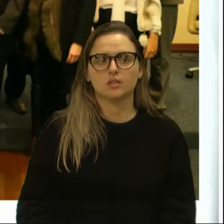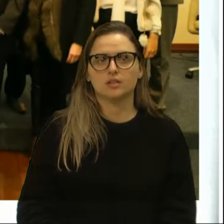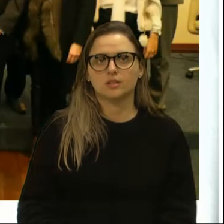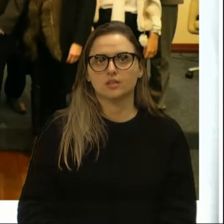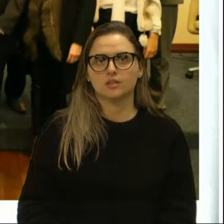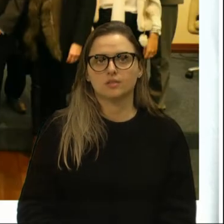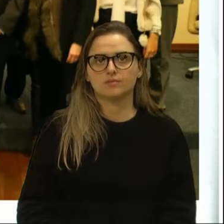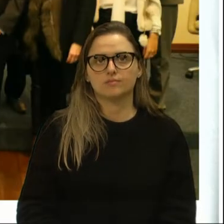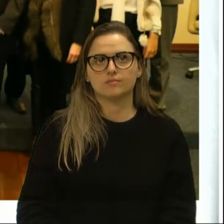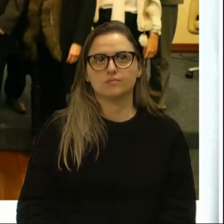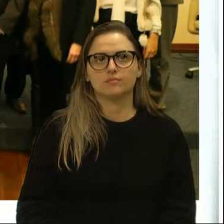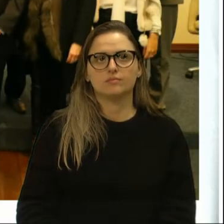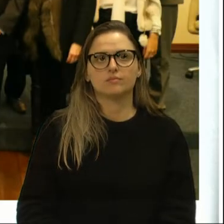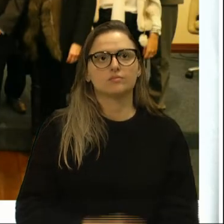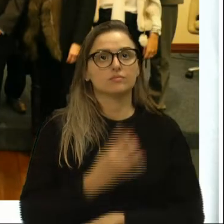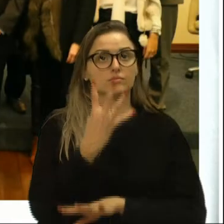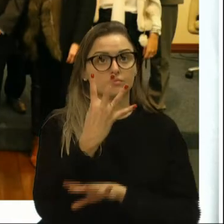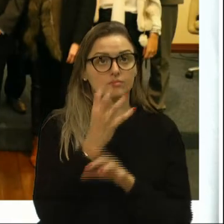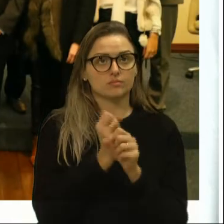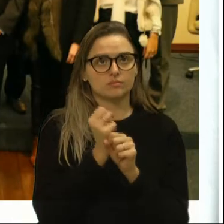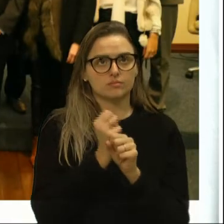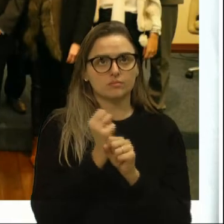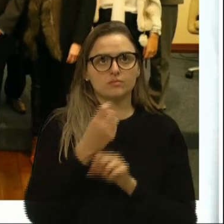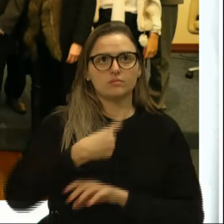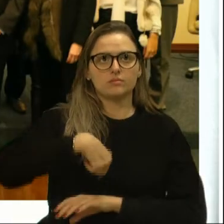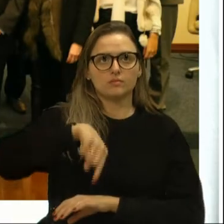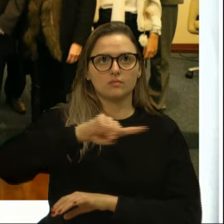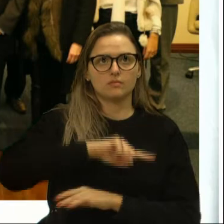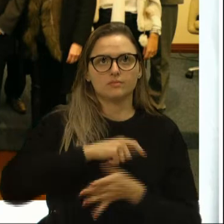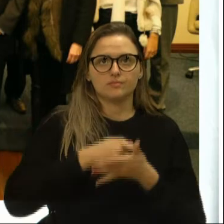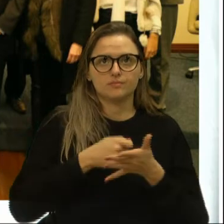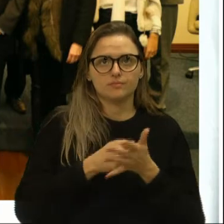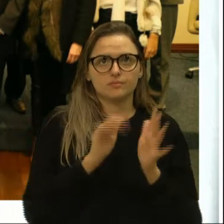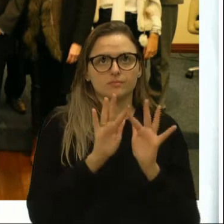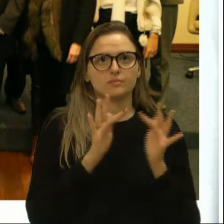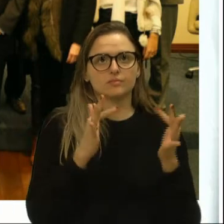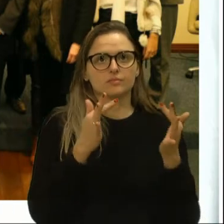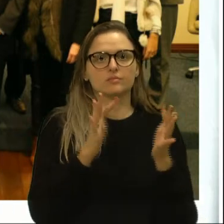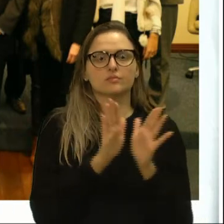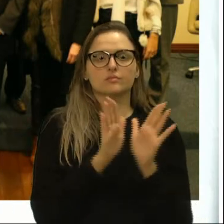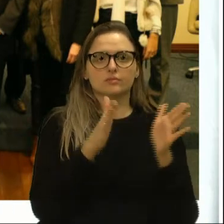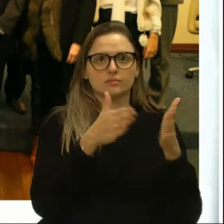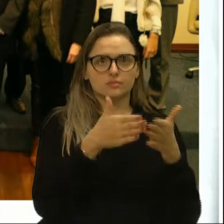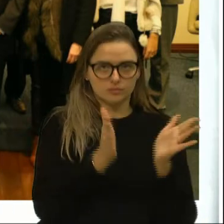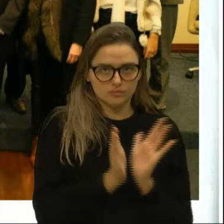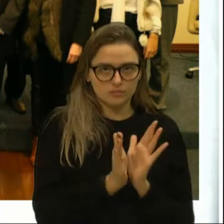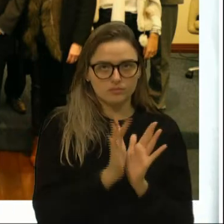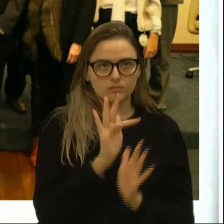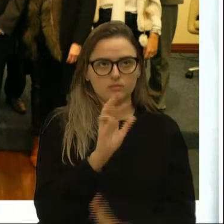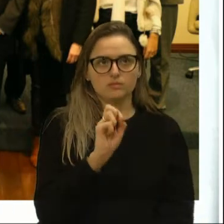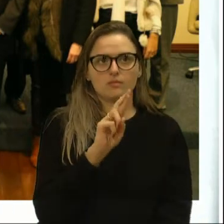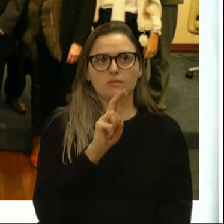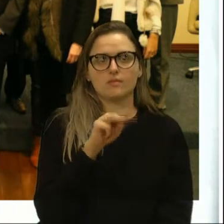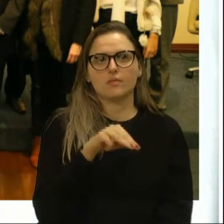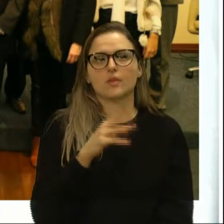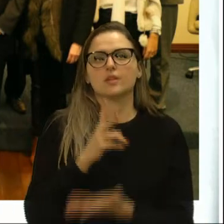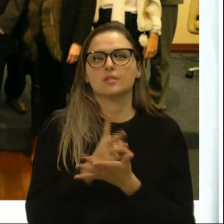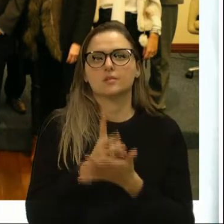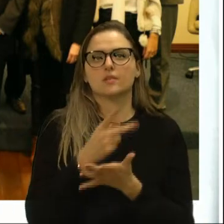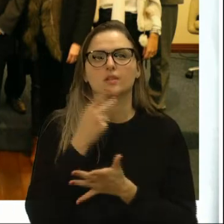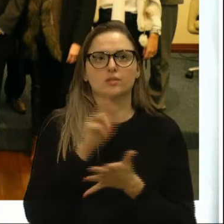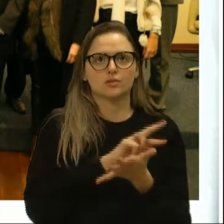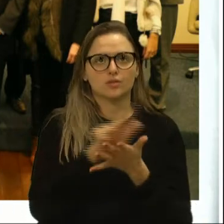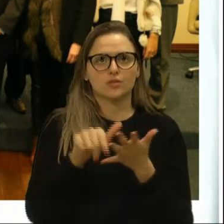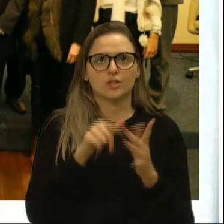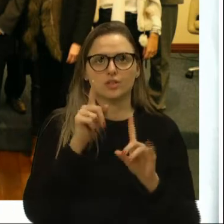É o 4º ano que nós tratamos, o nosso fórum sempre está falando dos diferentes tipos de impunidade.